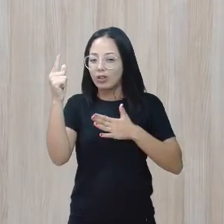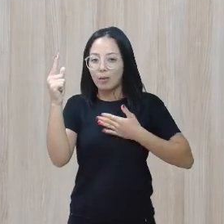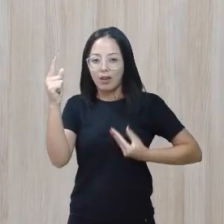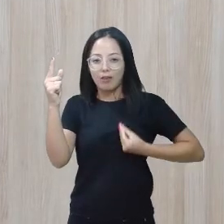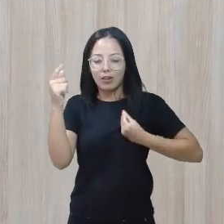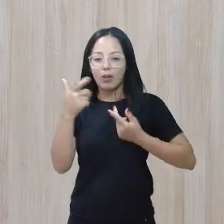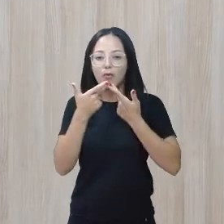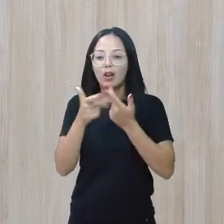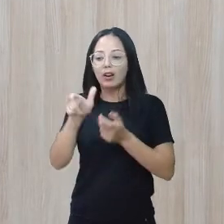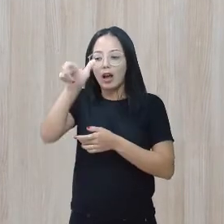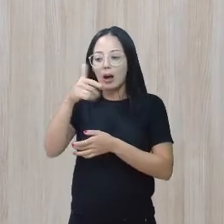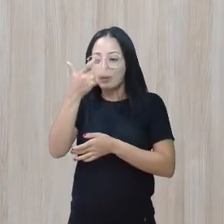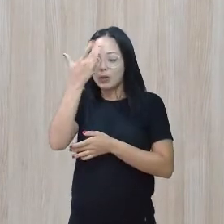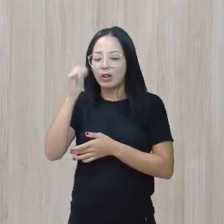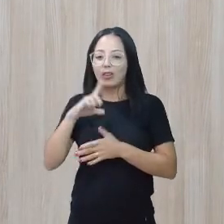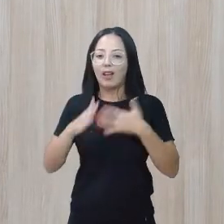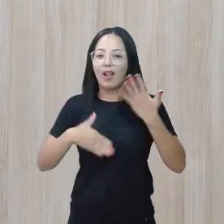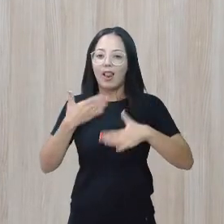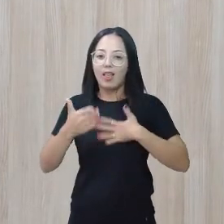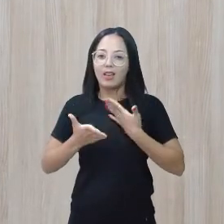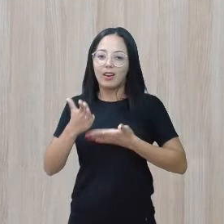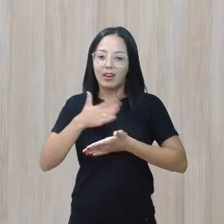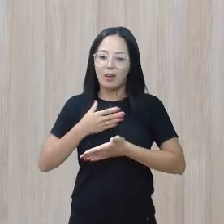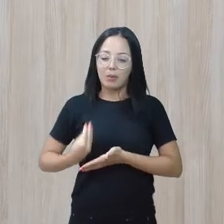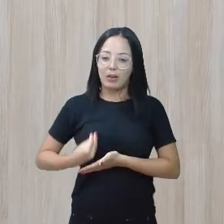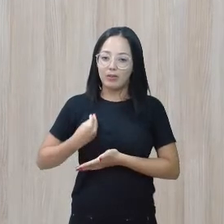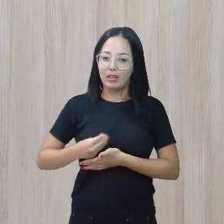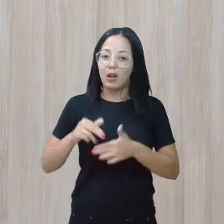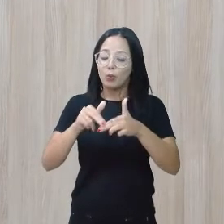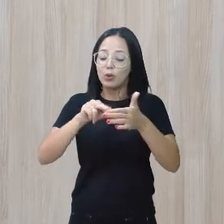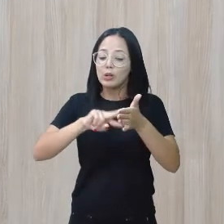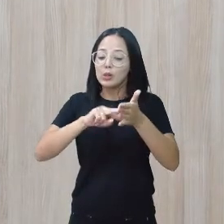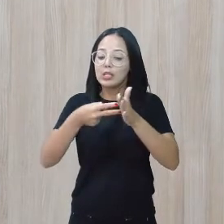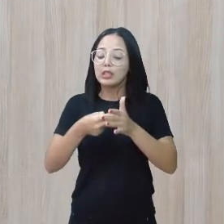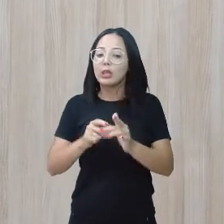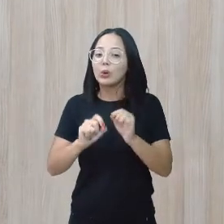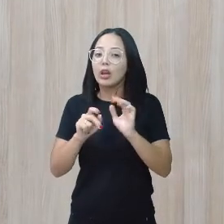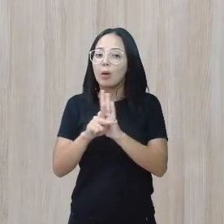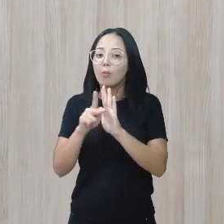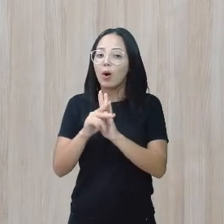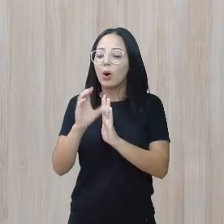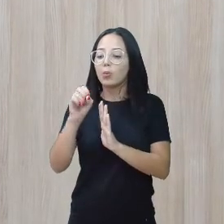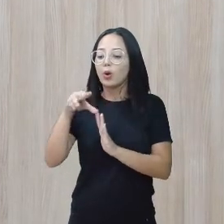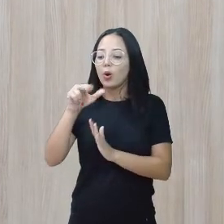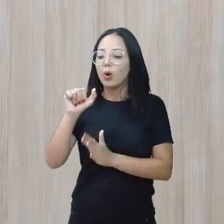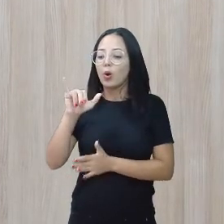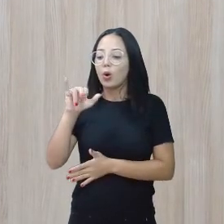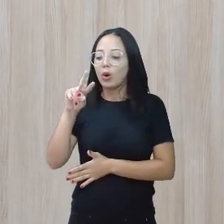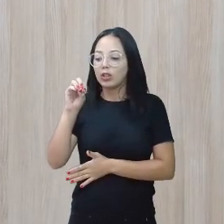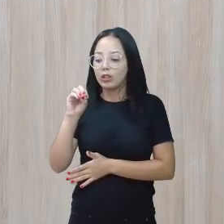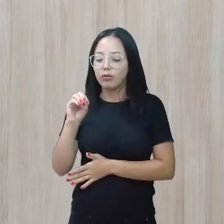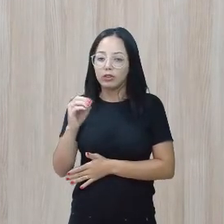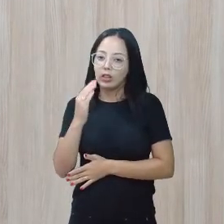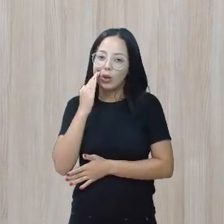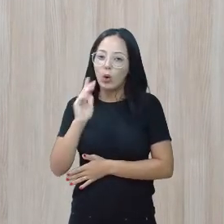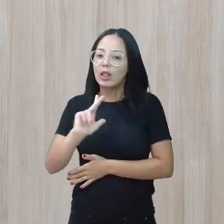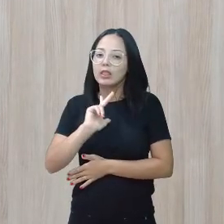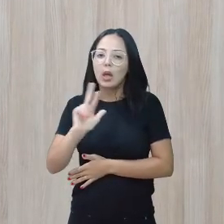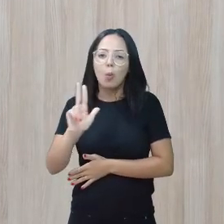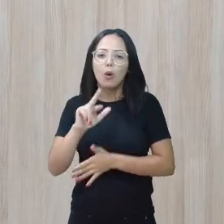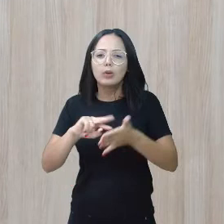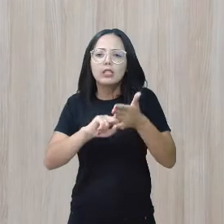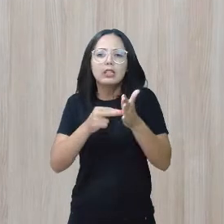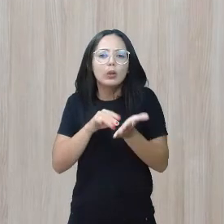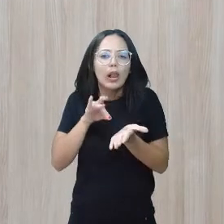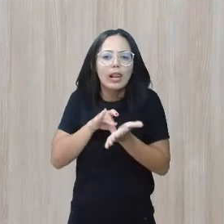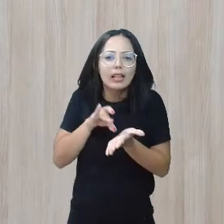essa pessoa, ela traz alegria para a minha vida. E esse é um sentido conotativo. Ele não é o sentido literal da coisa,